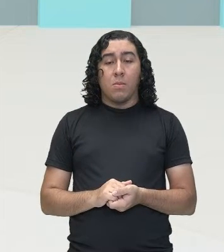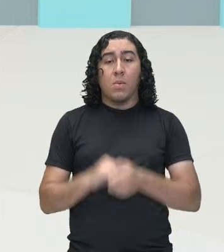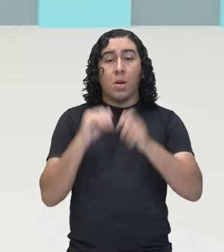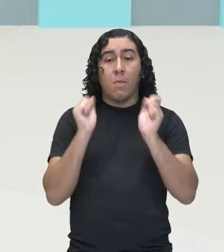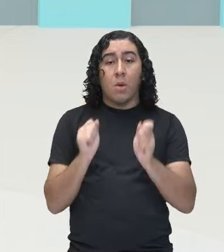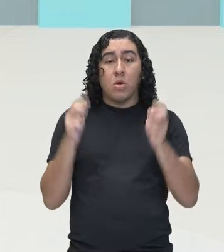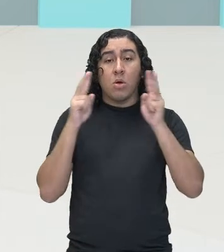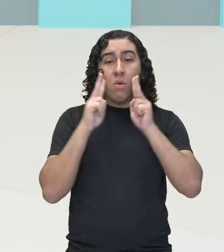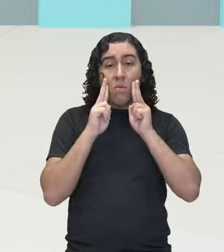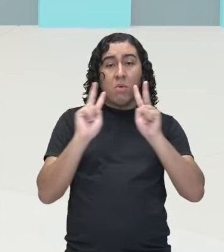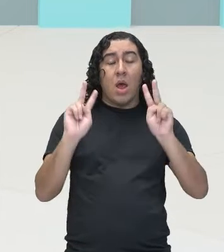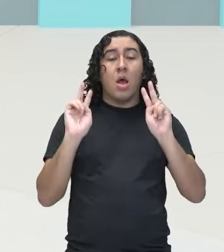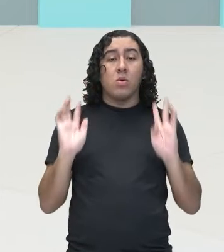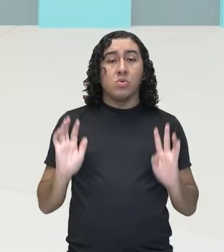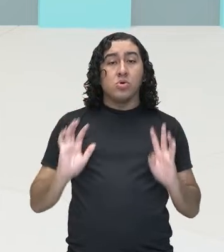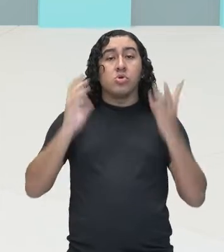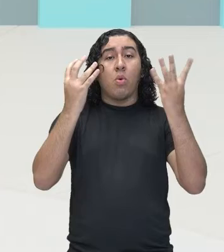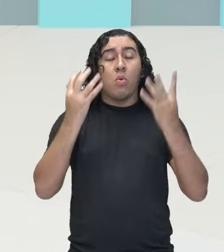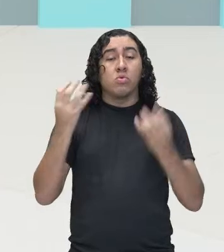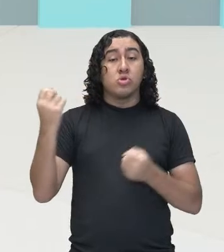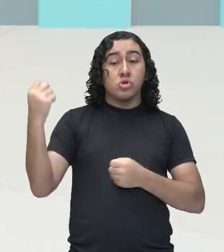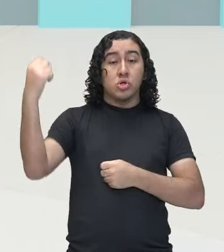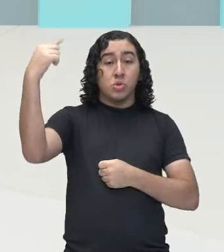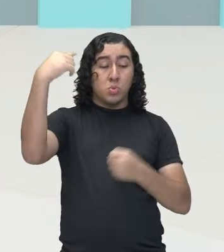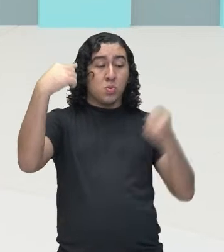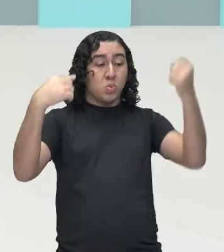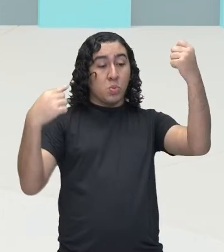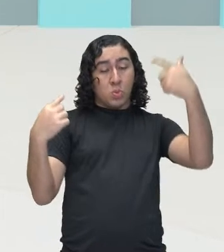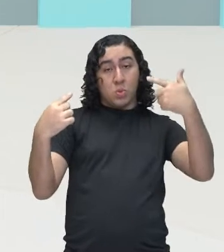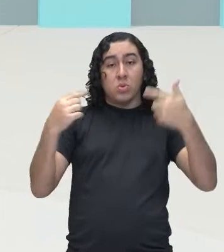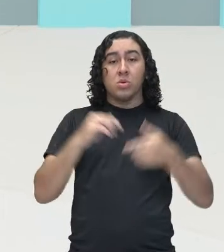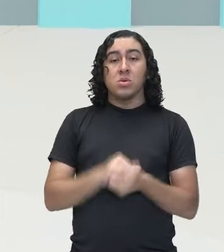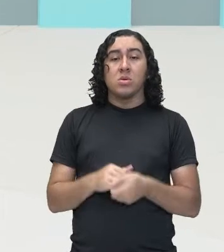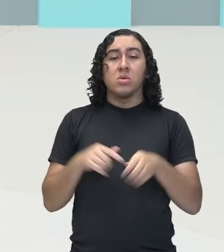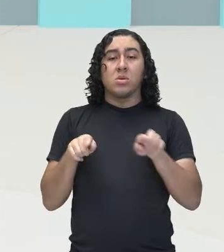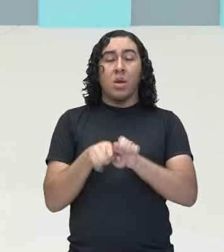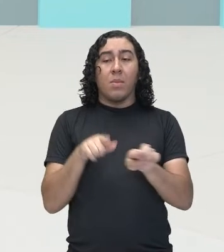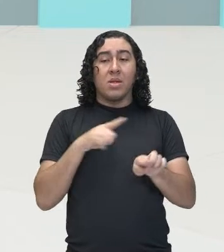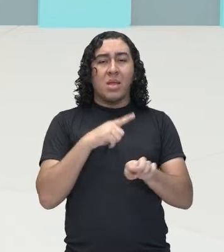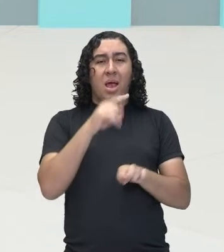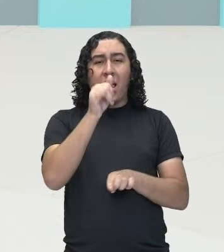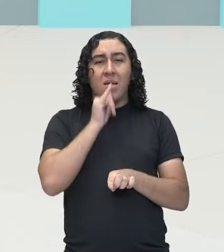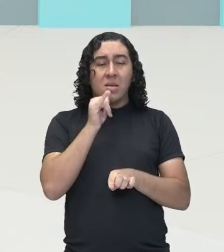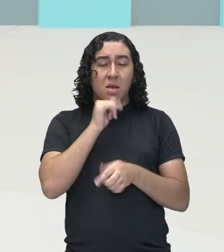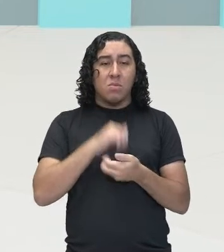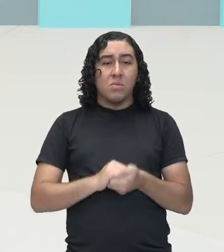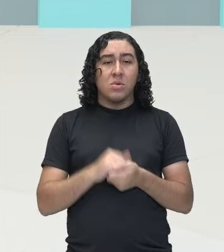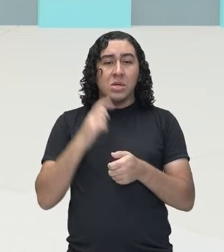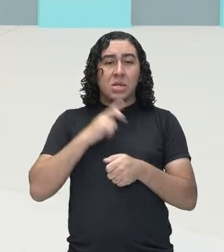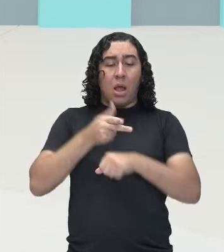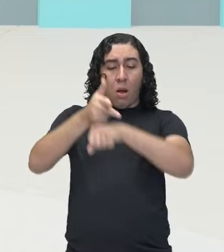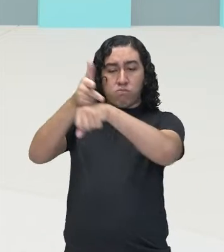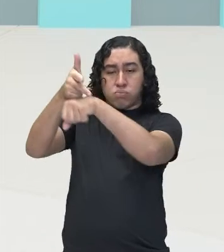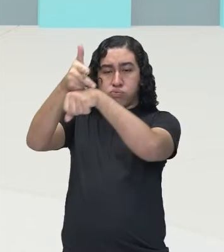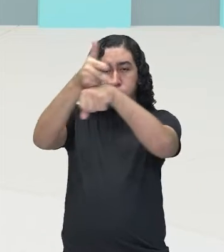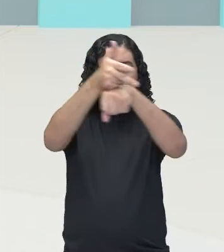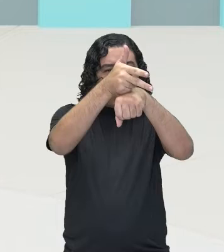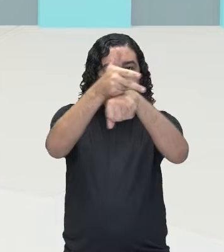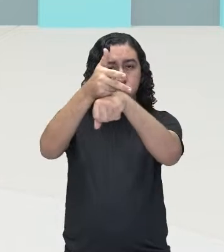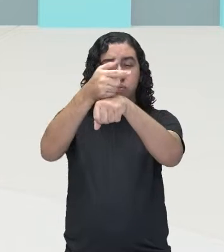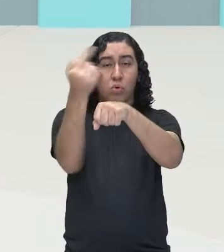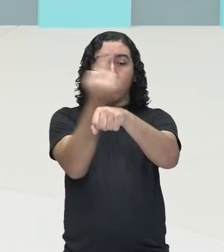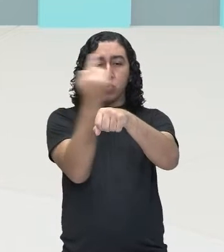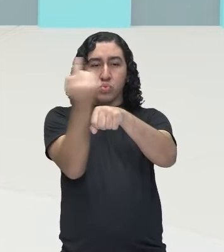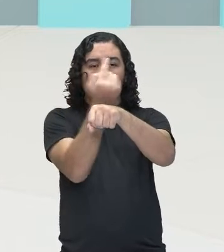assistir a um show de luzes. Existe até hoje os drones que formam palavras e luzes